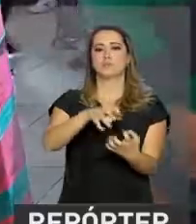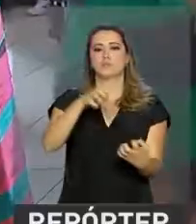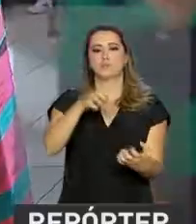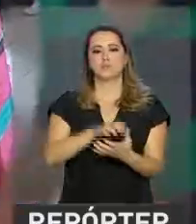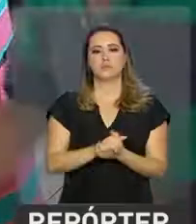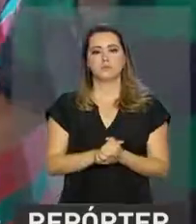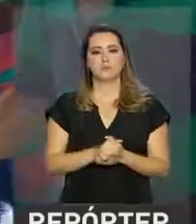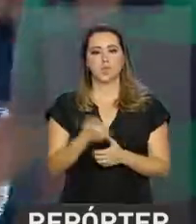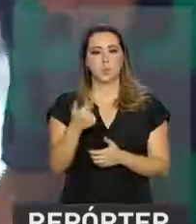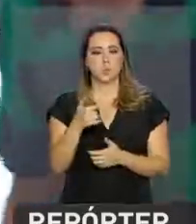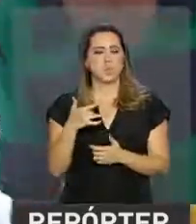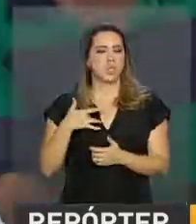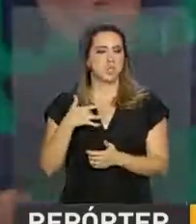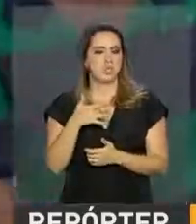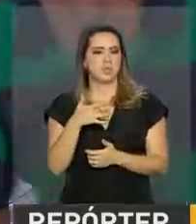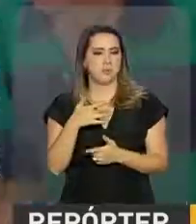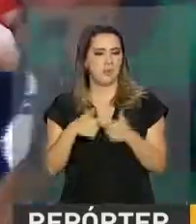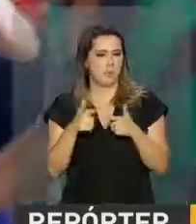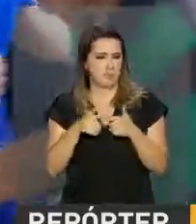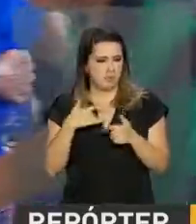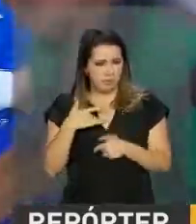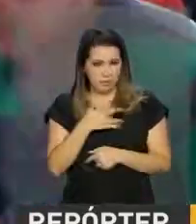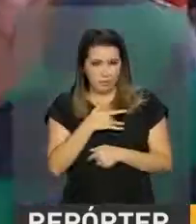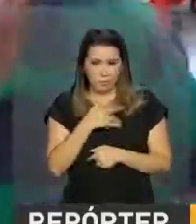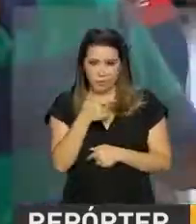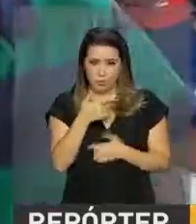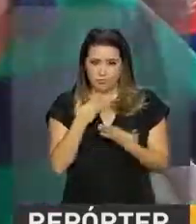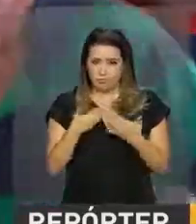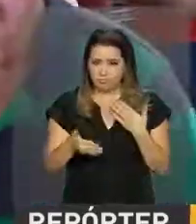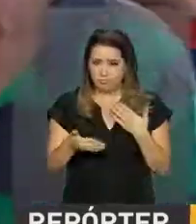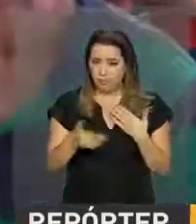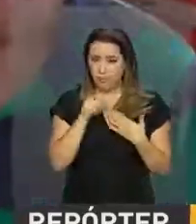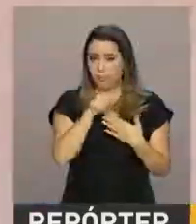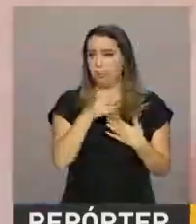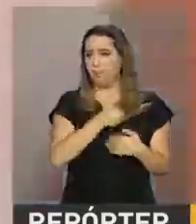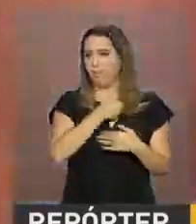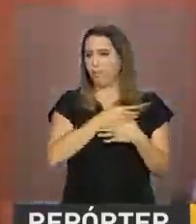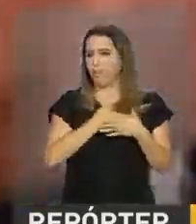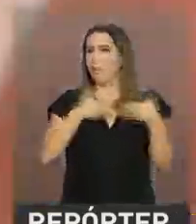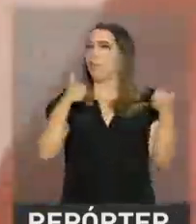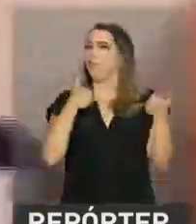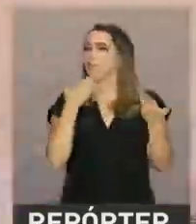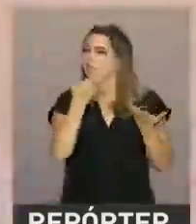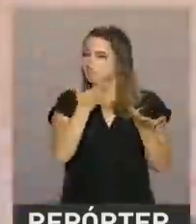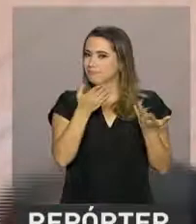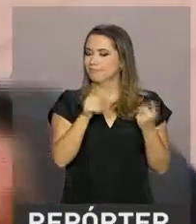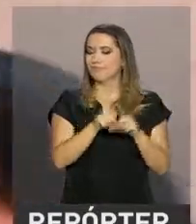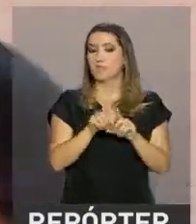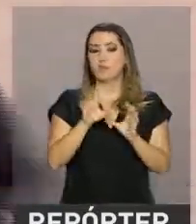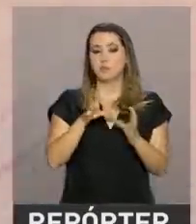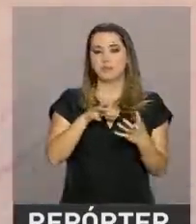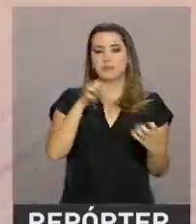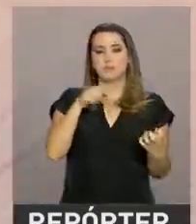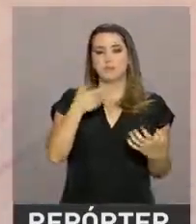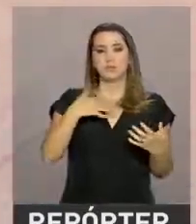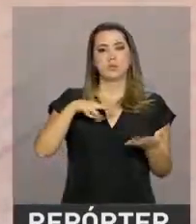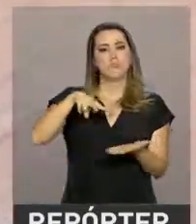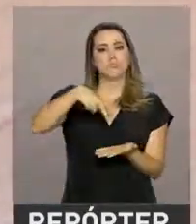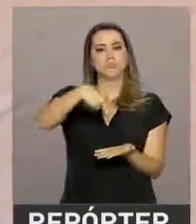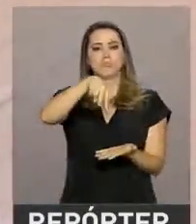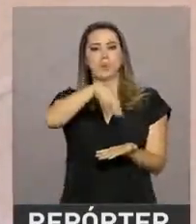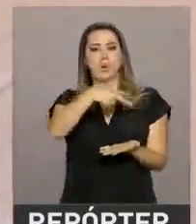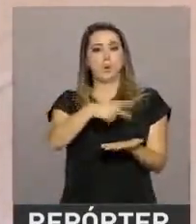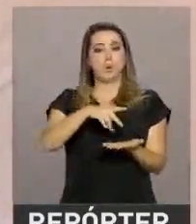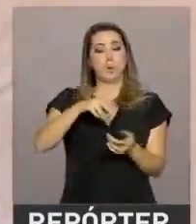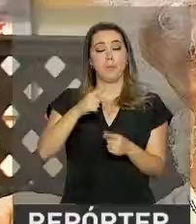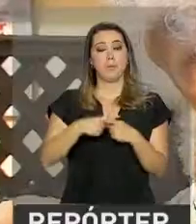E nem problemas de saúde fazem com que eles desistam de ter uma vida ativa. Essa idosa participa de um grupo de dança por